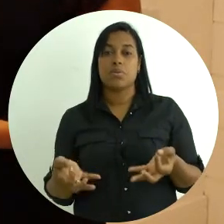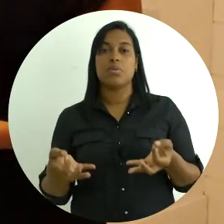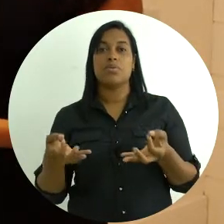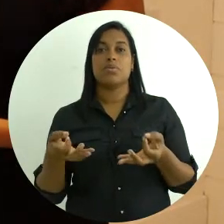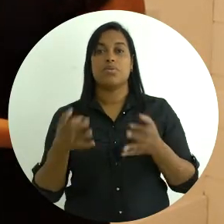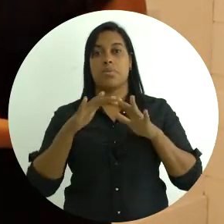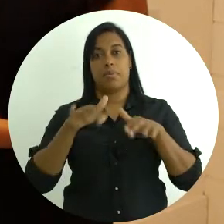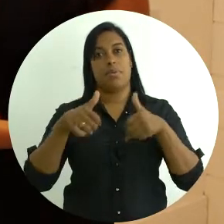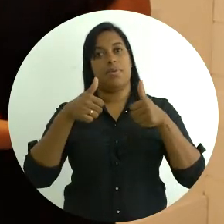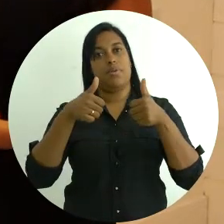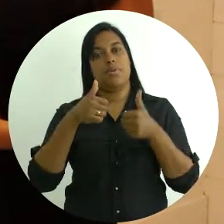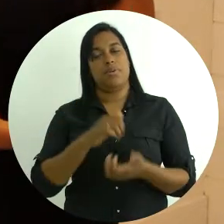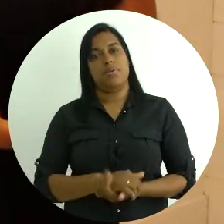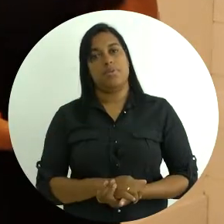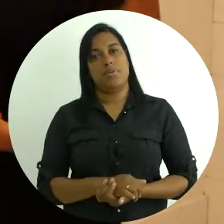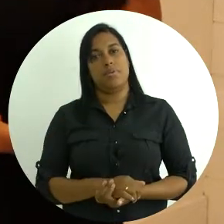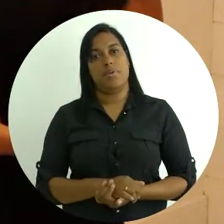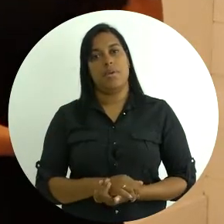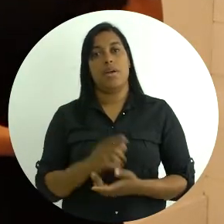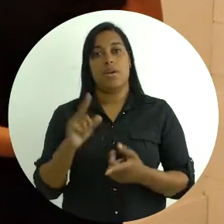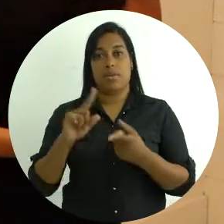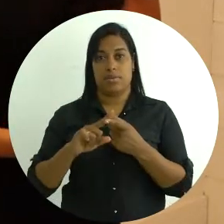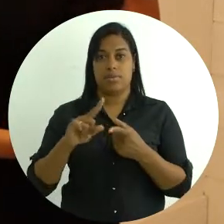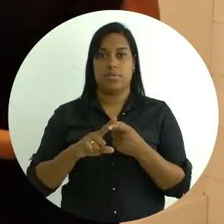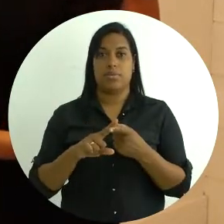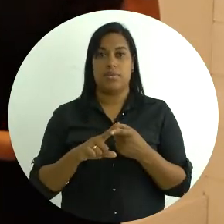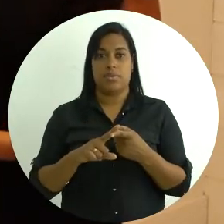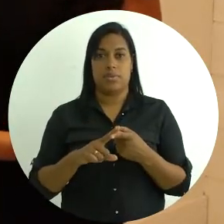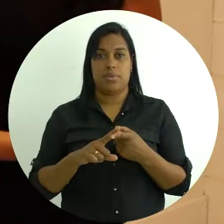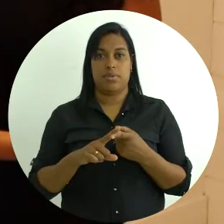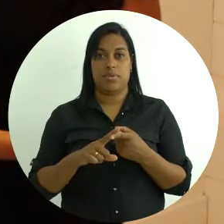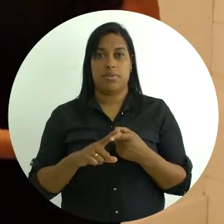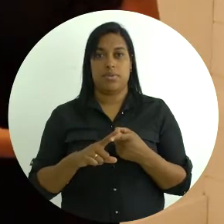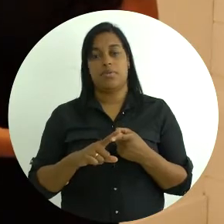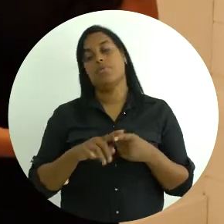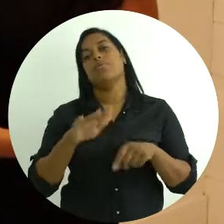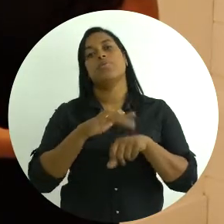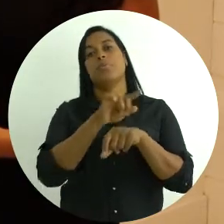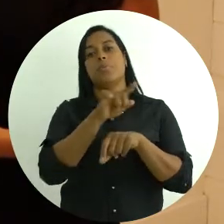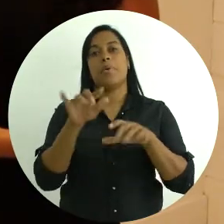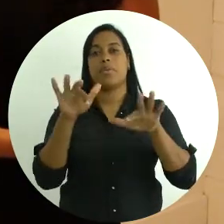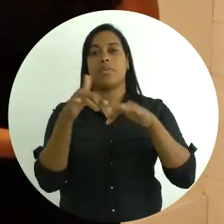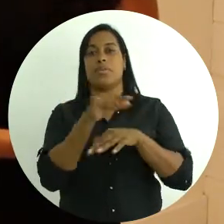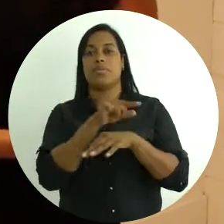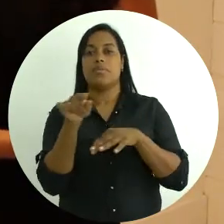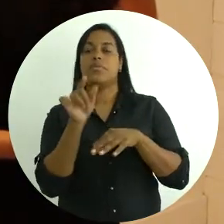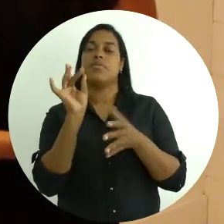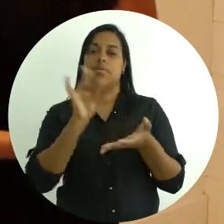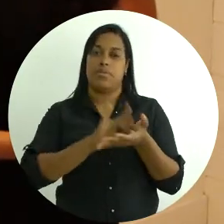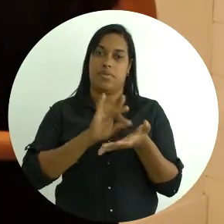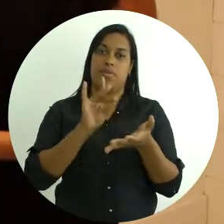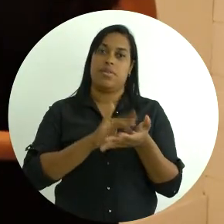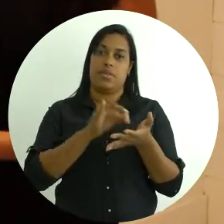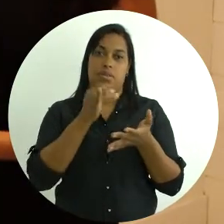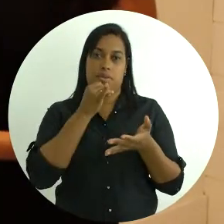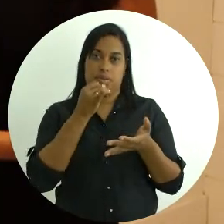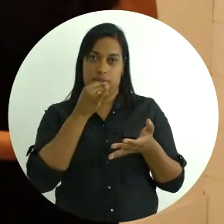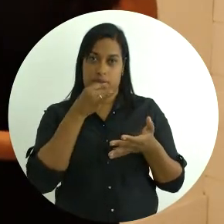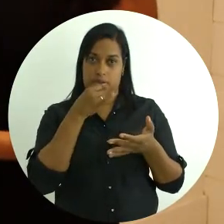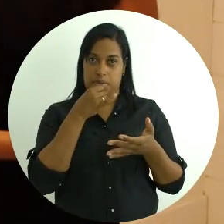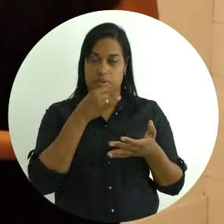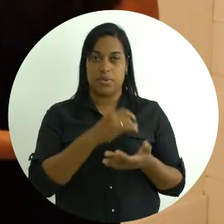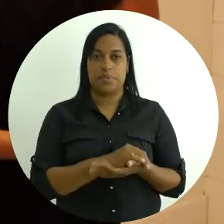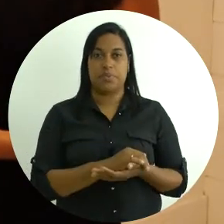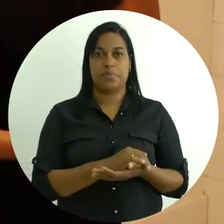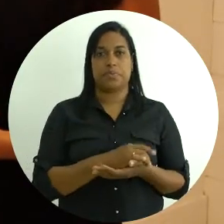uma escultura de luz. Inclusive, eu ia chamar a atenção justamente para esse fato. Quando você tem, por